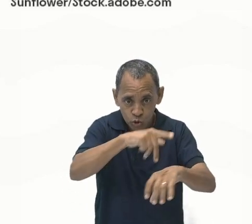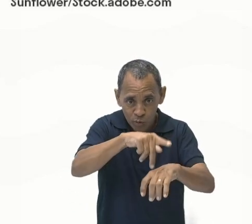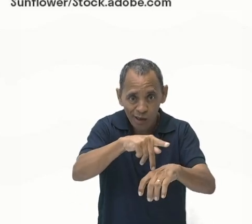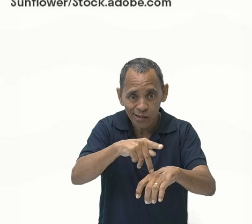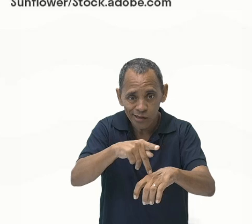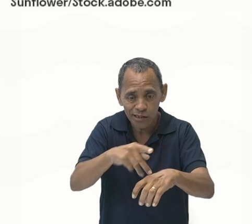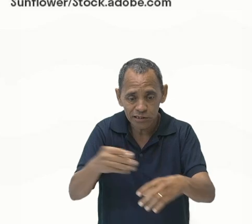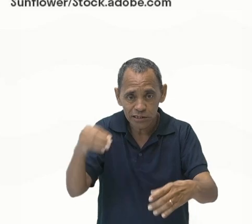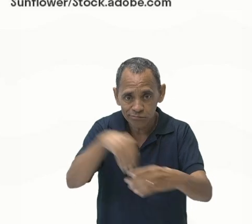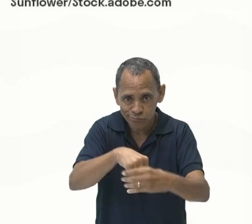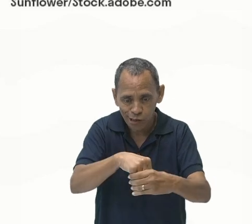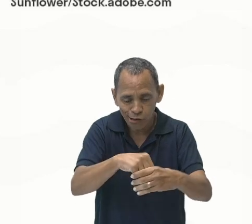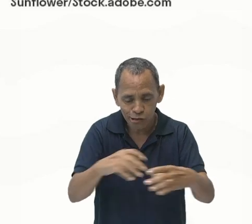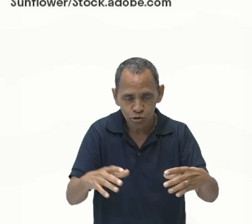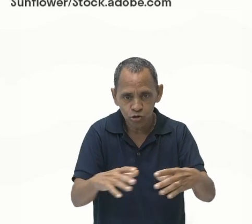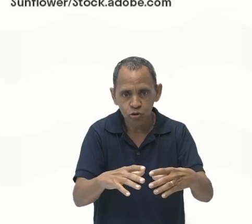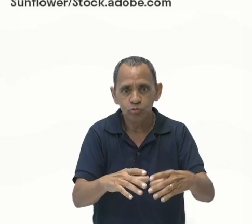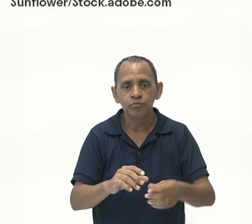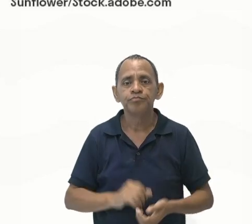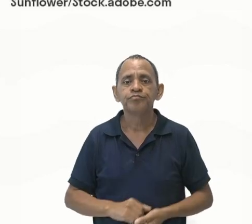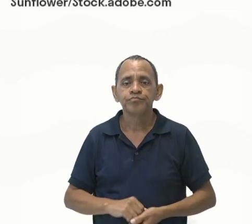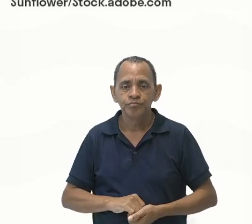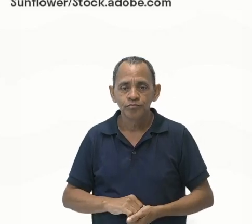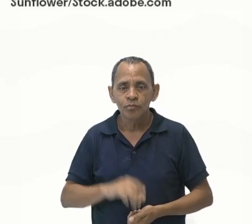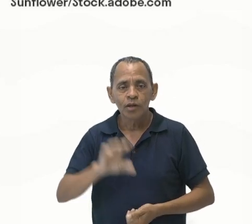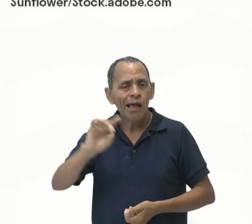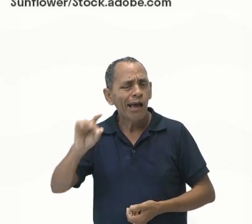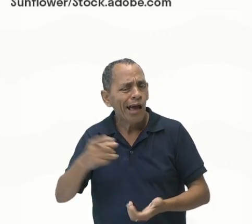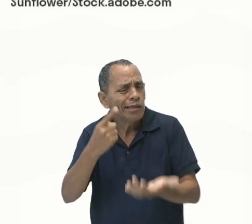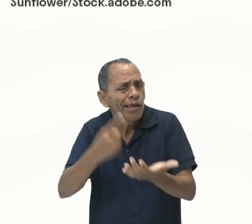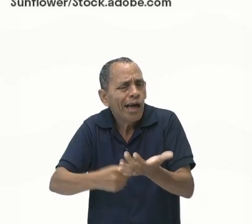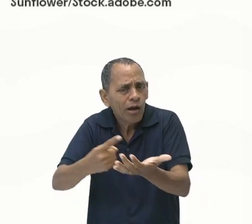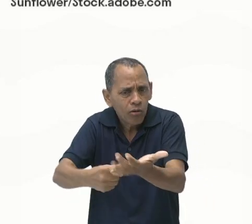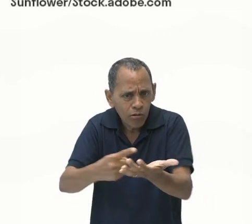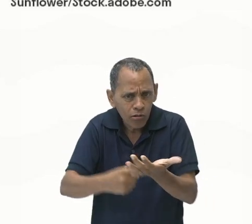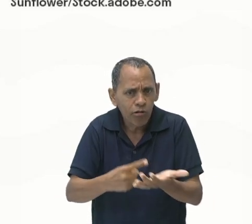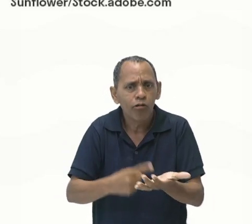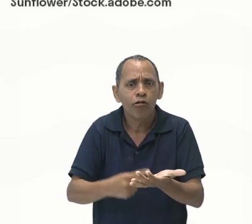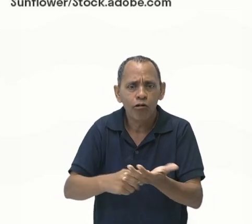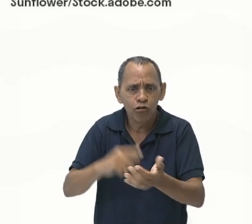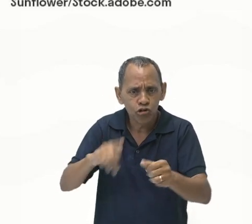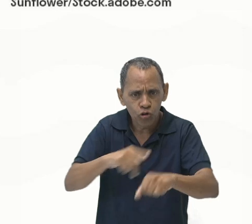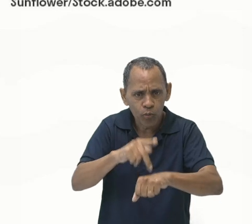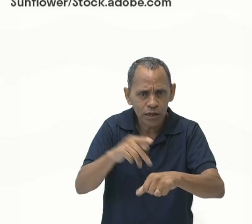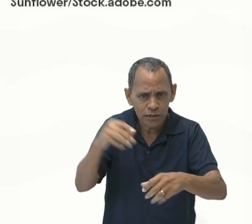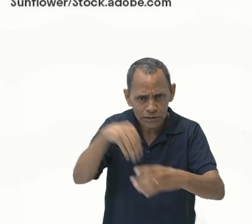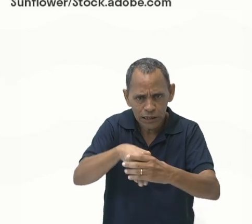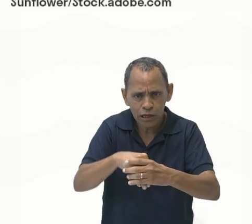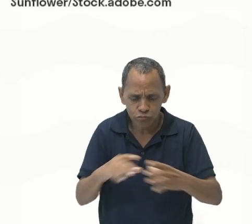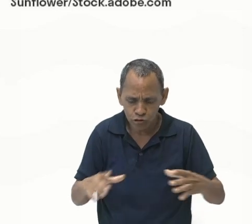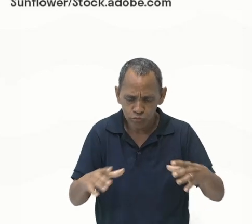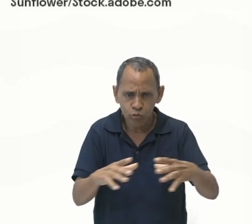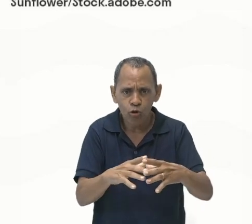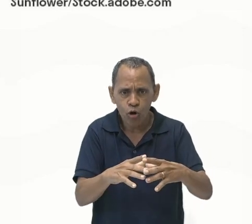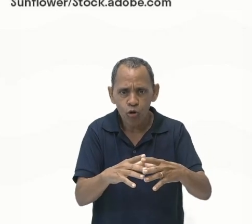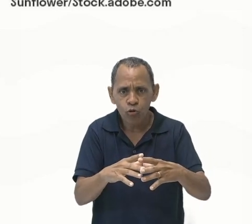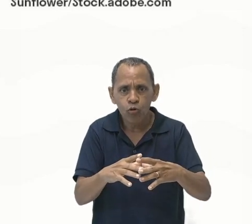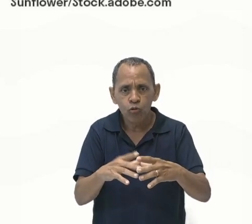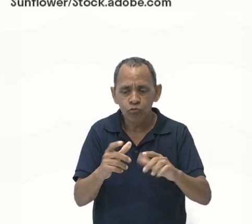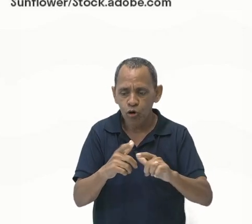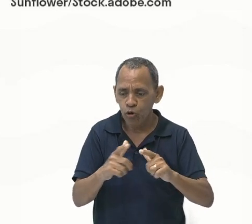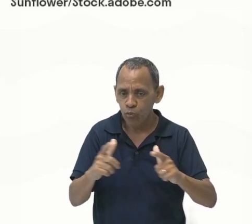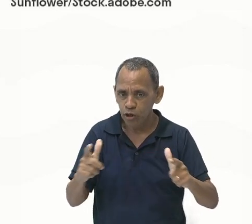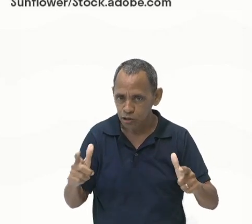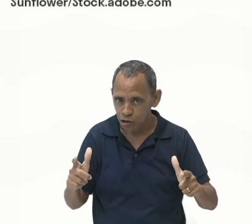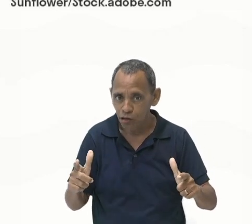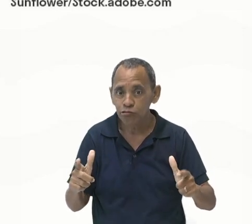esse bloco econômico. Bem, a cada acordo, né, que os países fazem entre si dentro de um bloco